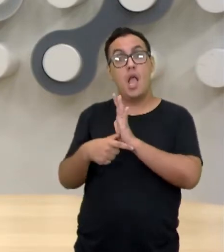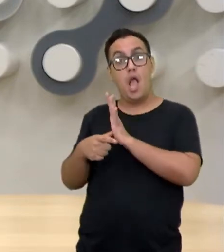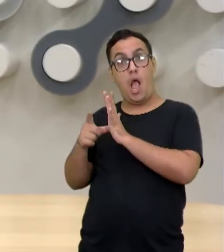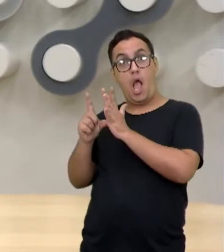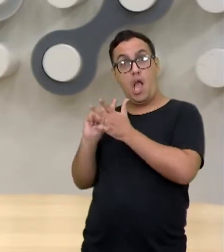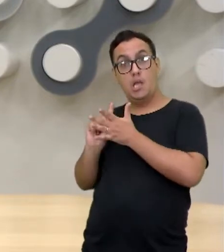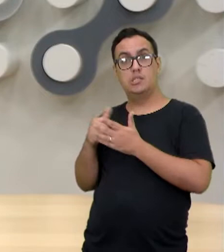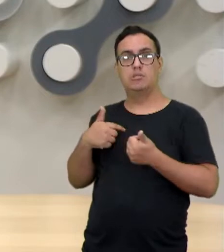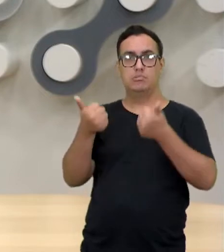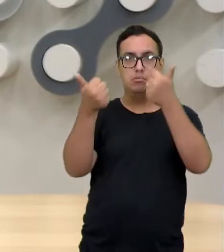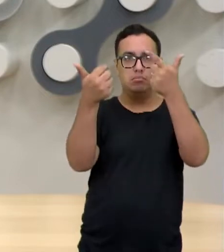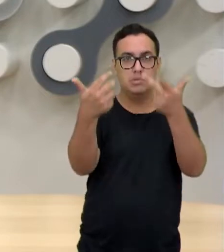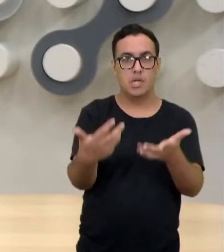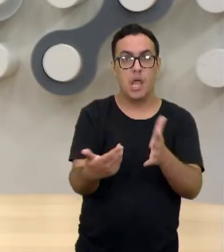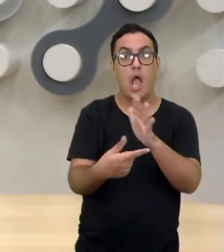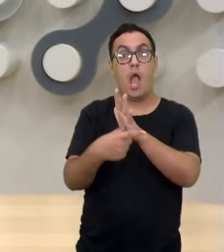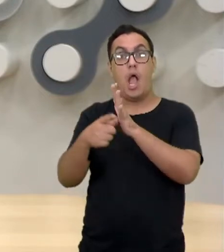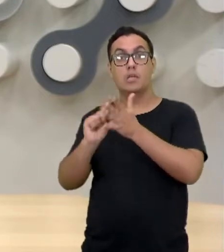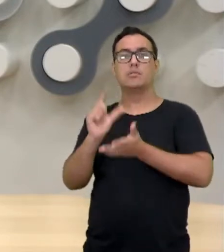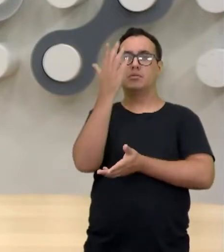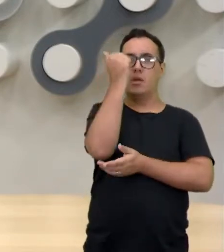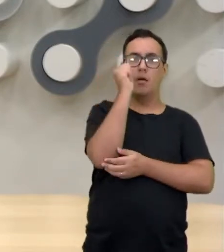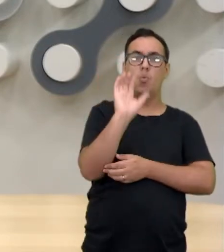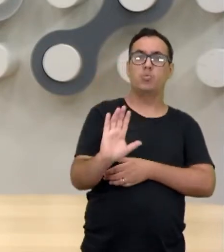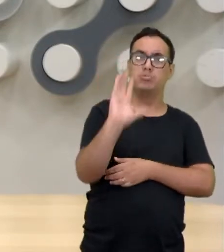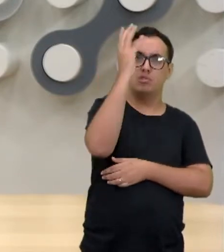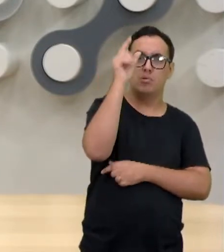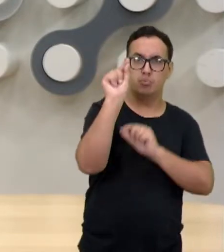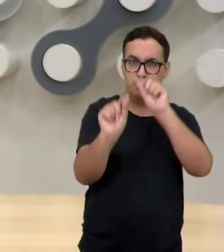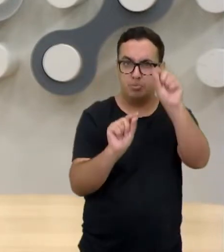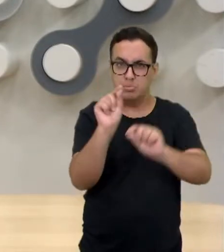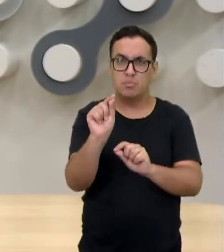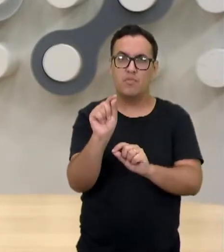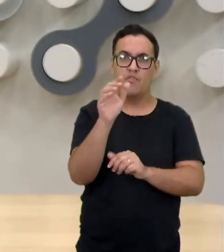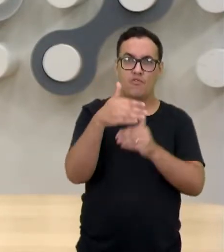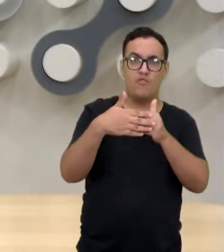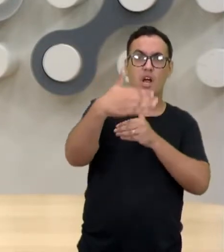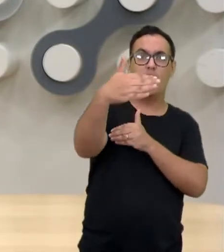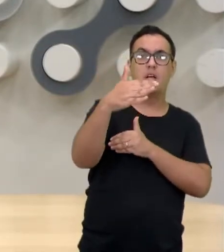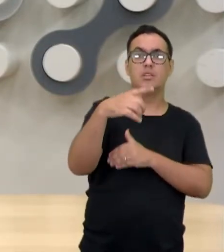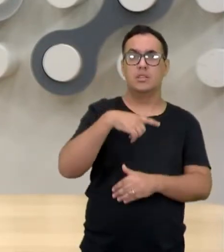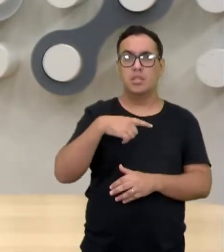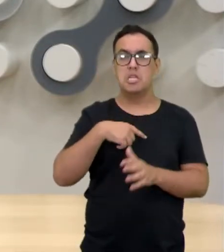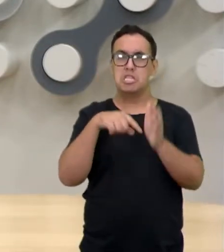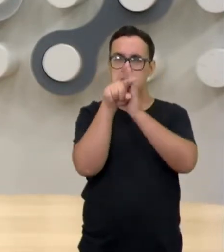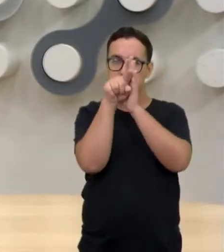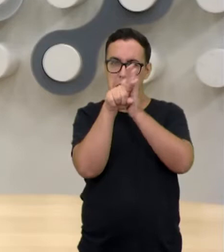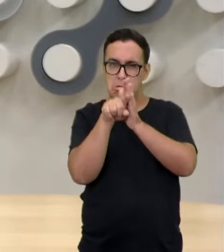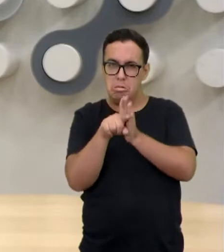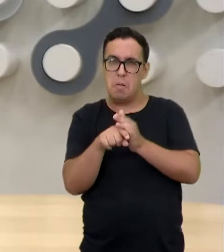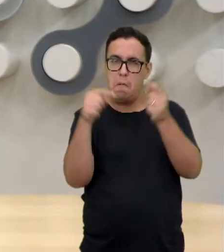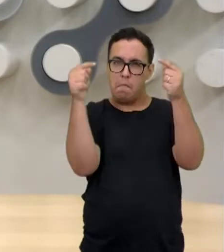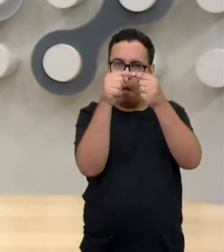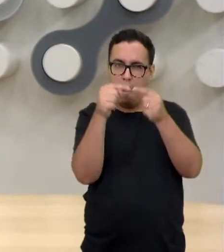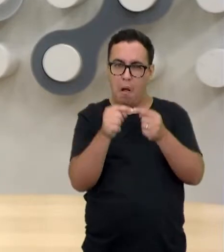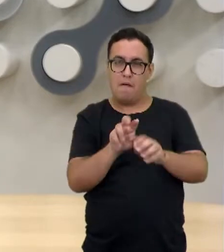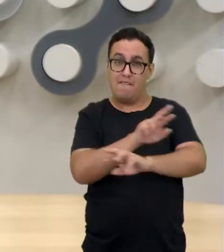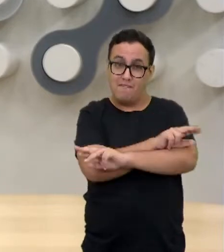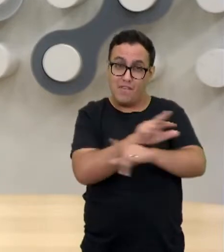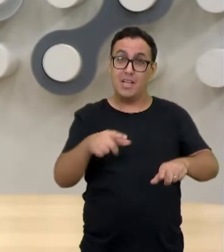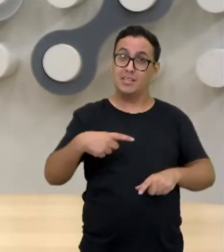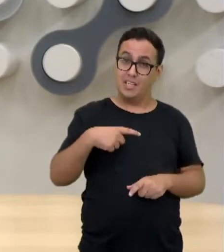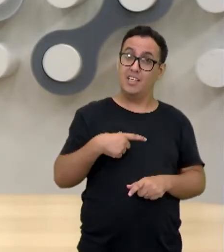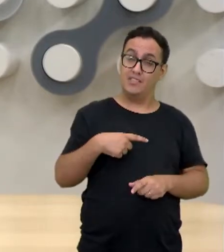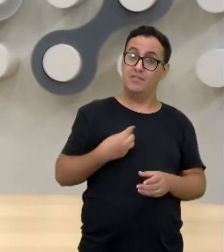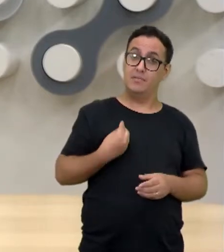antecedência, prever, não é? Ver com antecedência algum acontecimento após analisar as condições existentes. E a